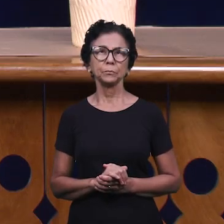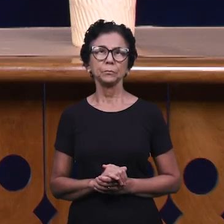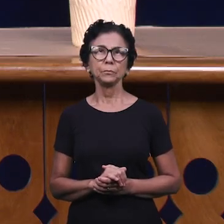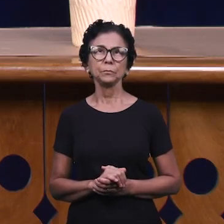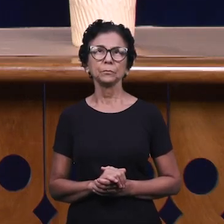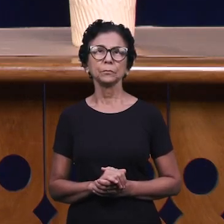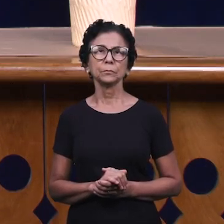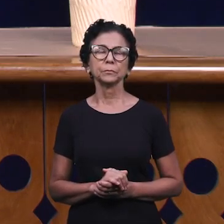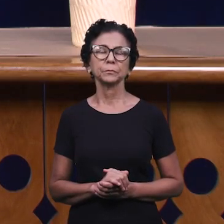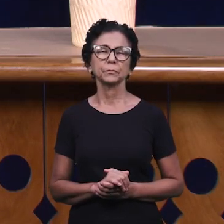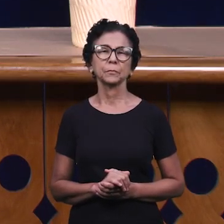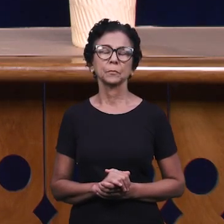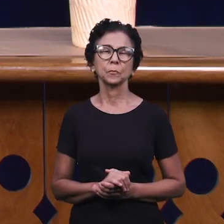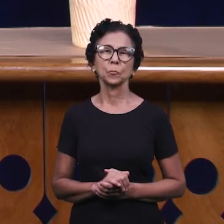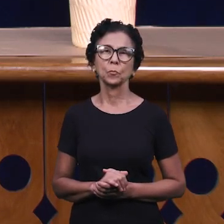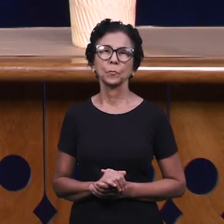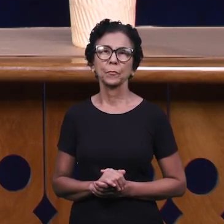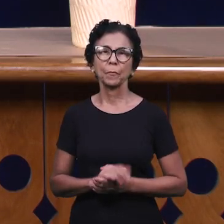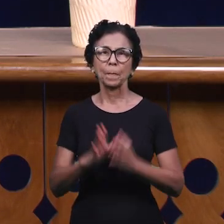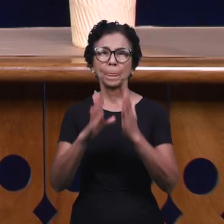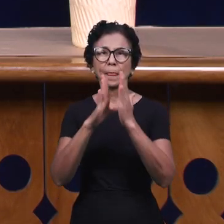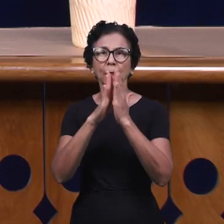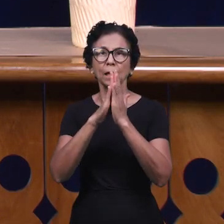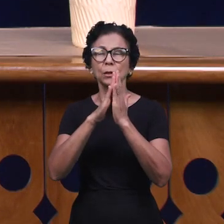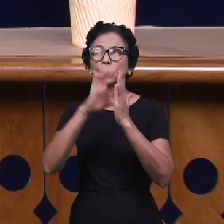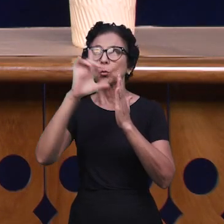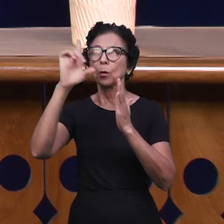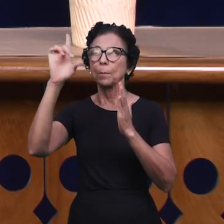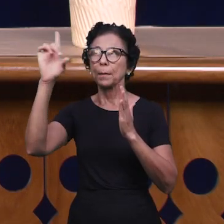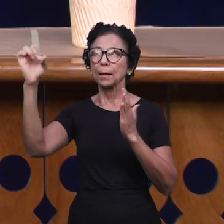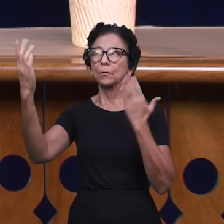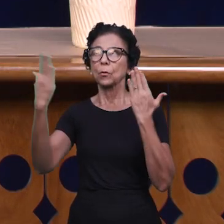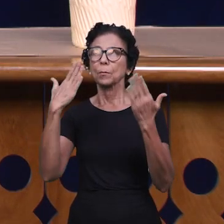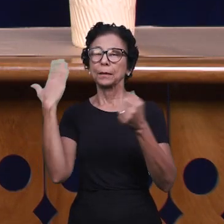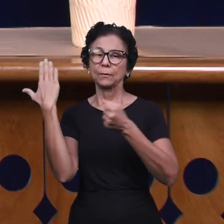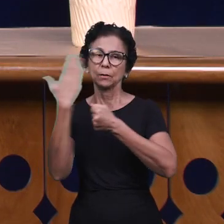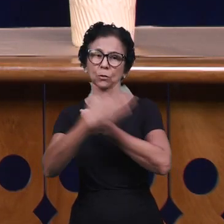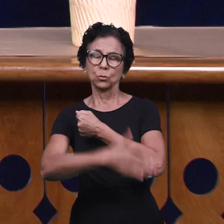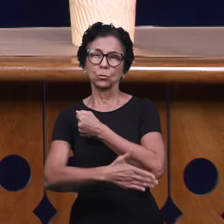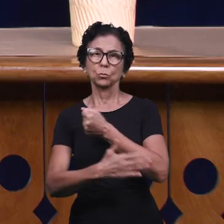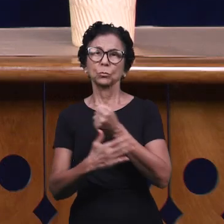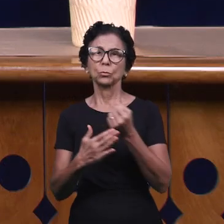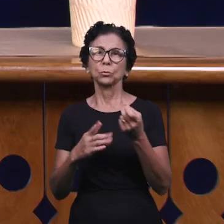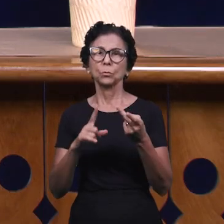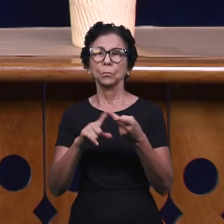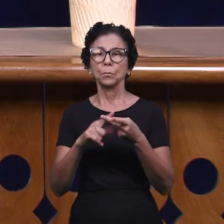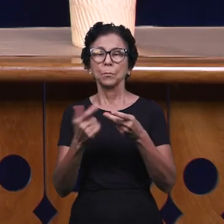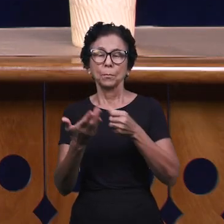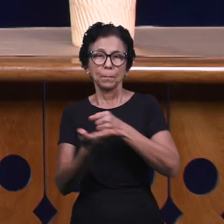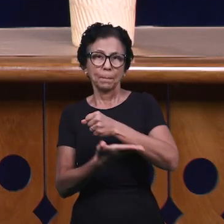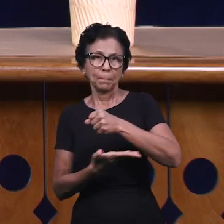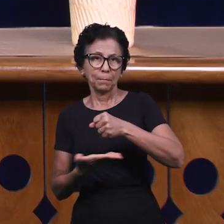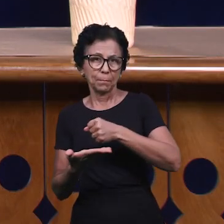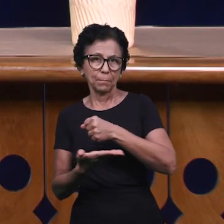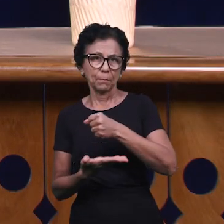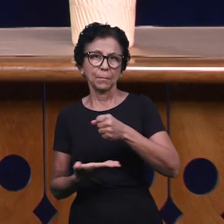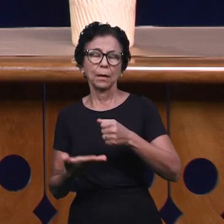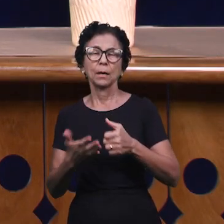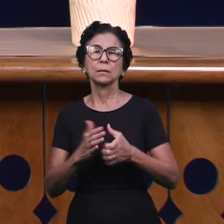seja o nosso escudo, seja a nossa base e que possa